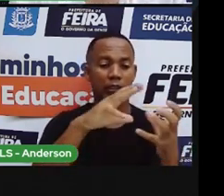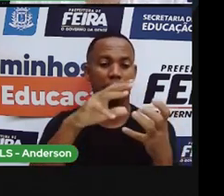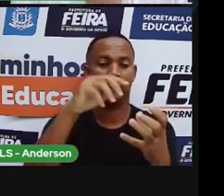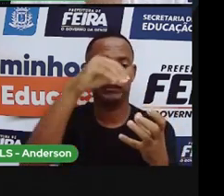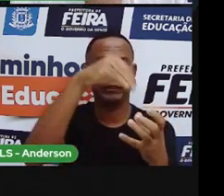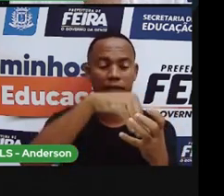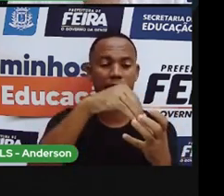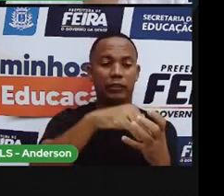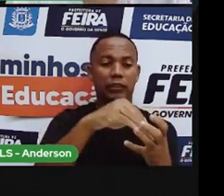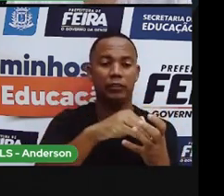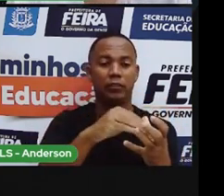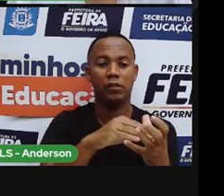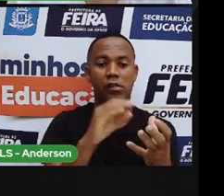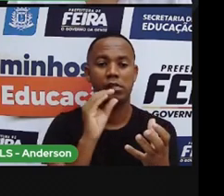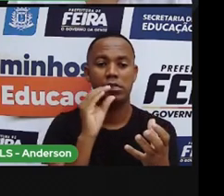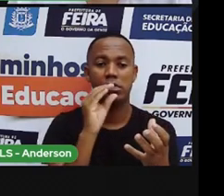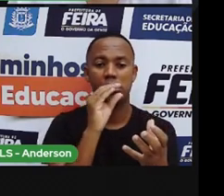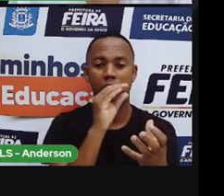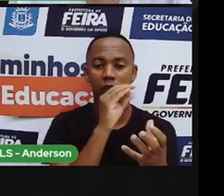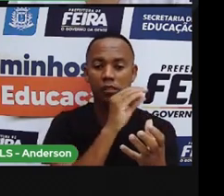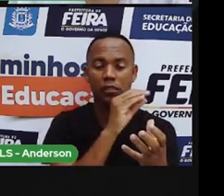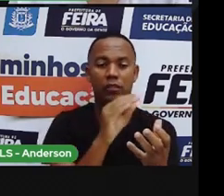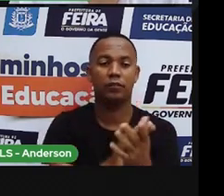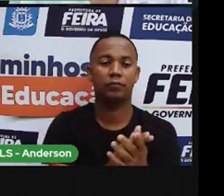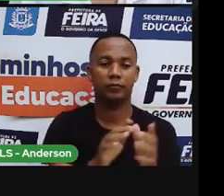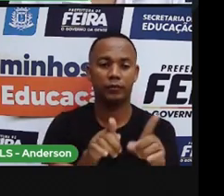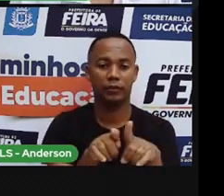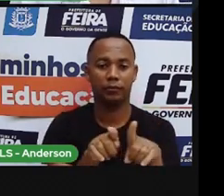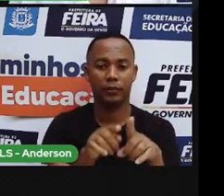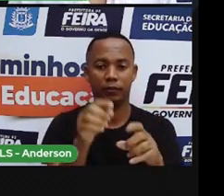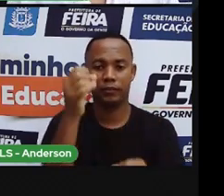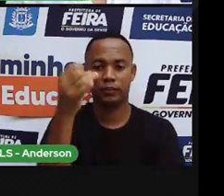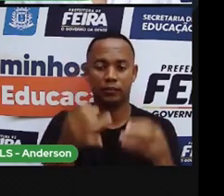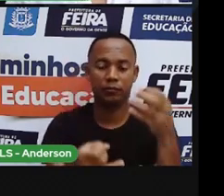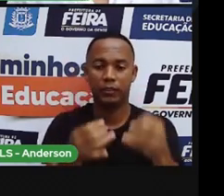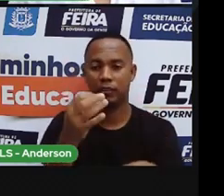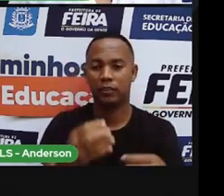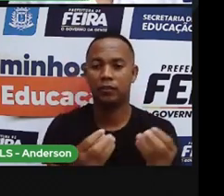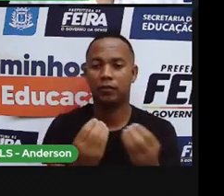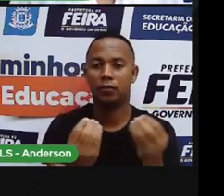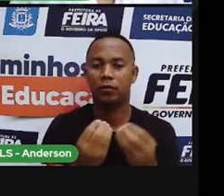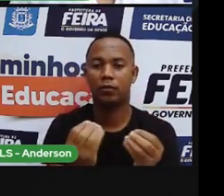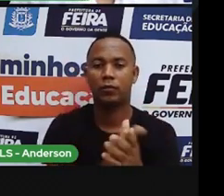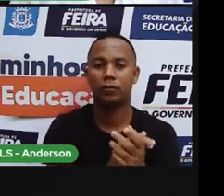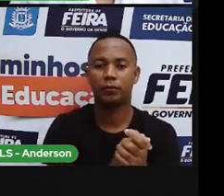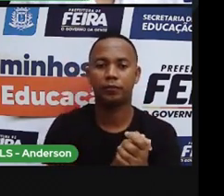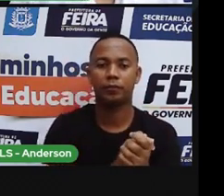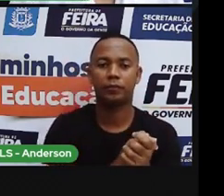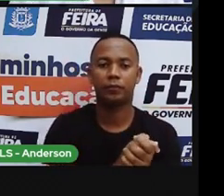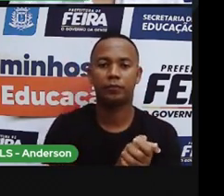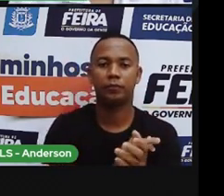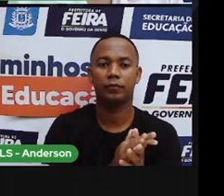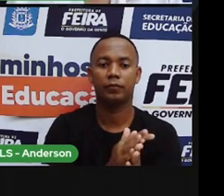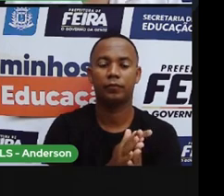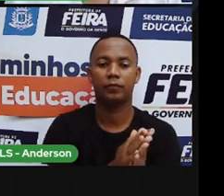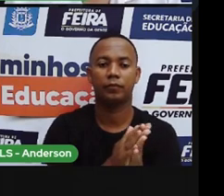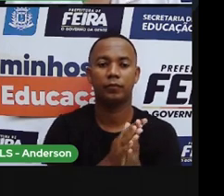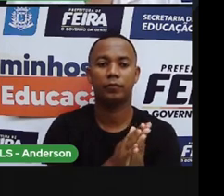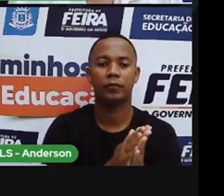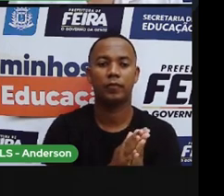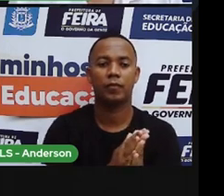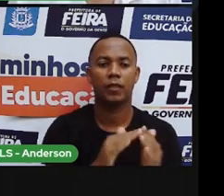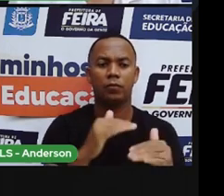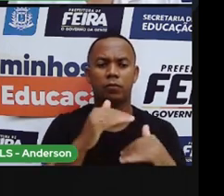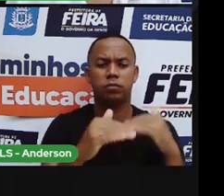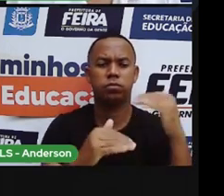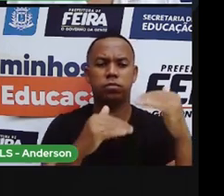ainda está quente. A gente vai falar sobre isso daqui a pouco, né? Bom, com este processo,